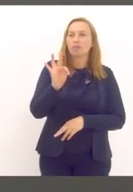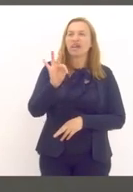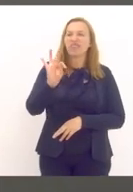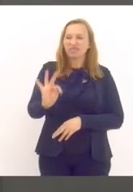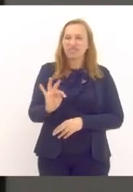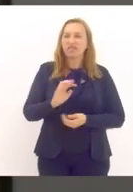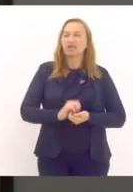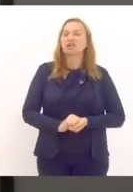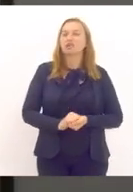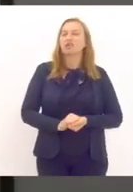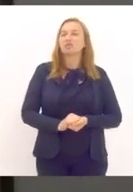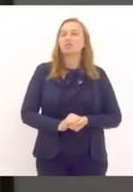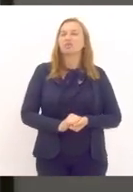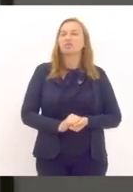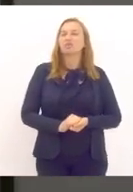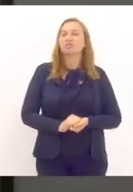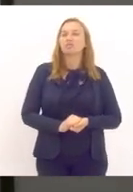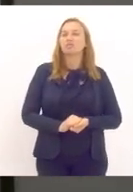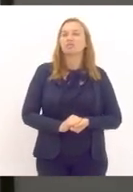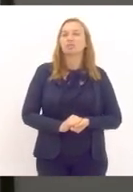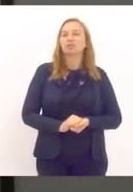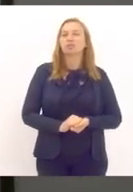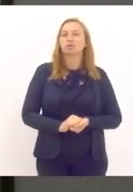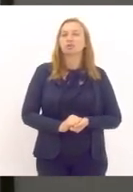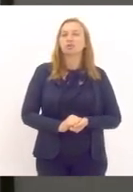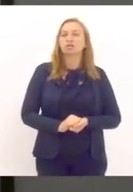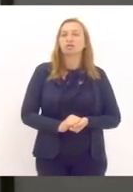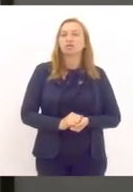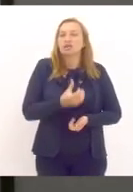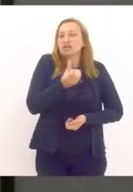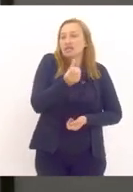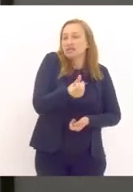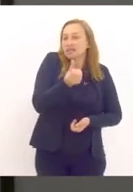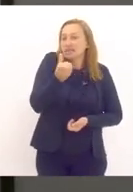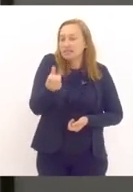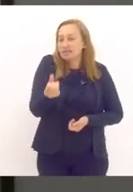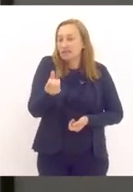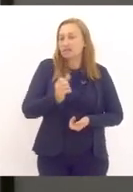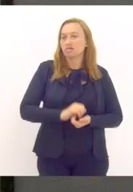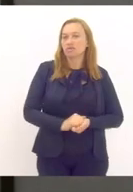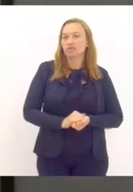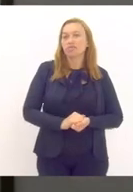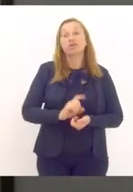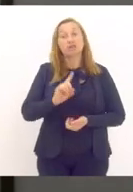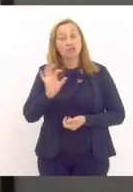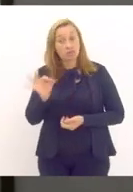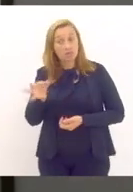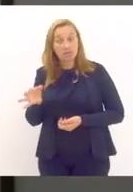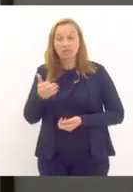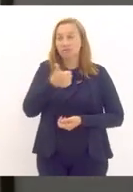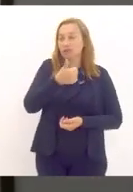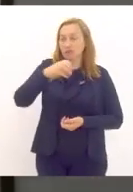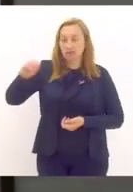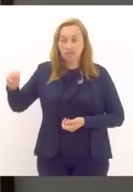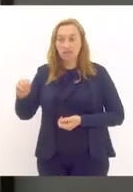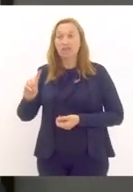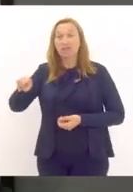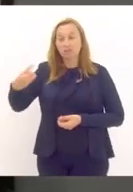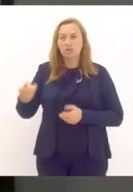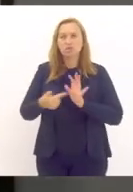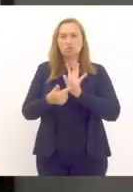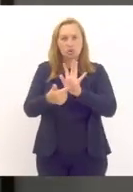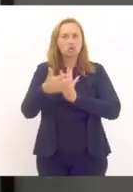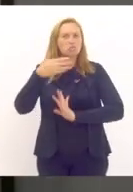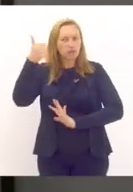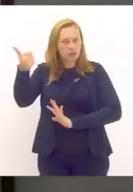de foi feito uma LOA com um Brent médio de 66 e, de fato, foi de 100. Depois eu mostro, tem uma diferençazinha